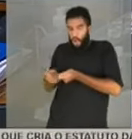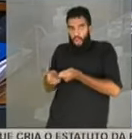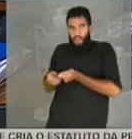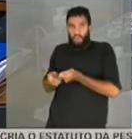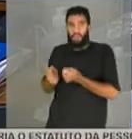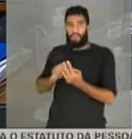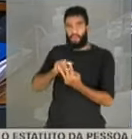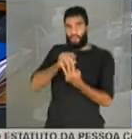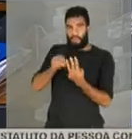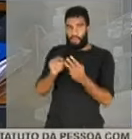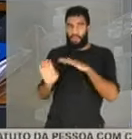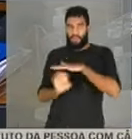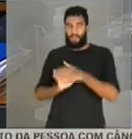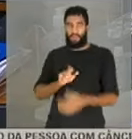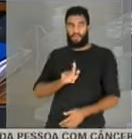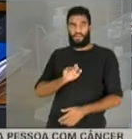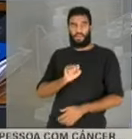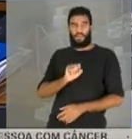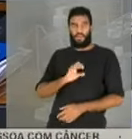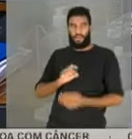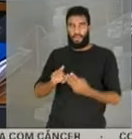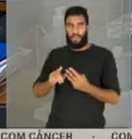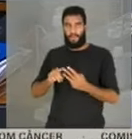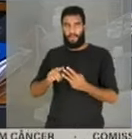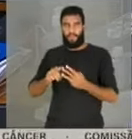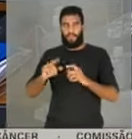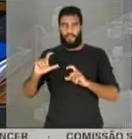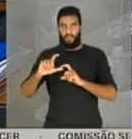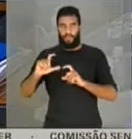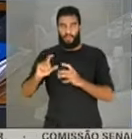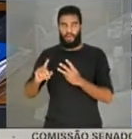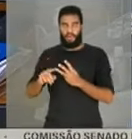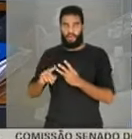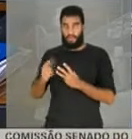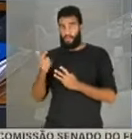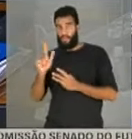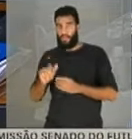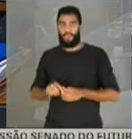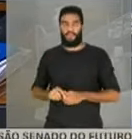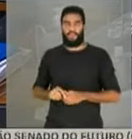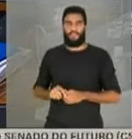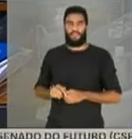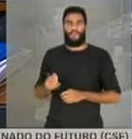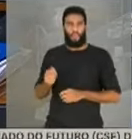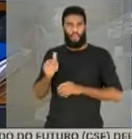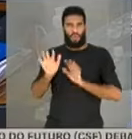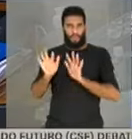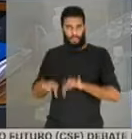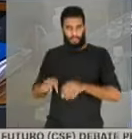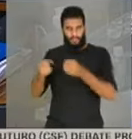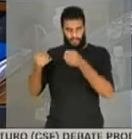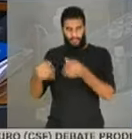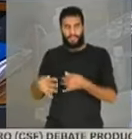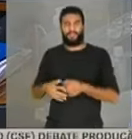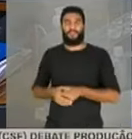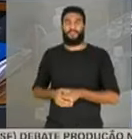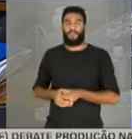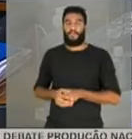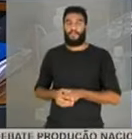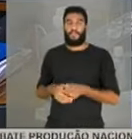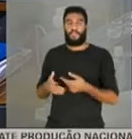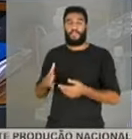empresas, GSK, Pfizer e Sanofi. 15 segundos. Já concluindo, presidente, causa